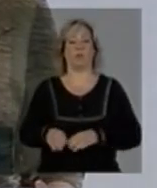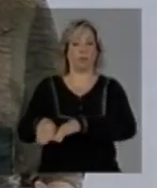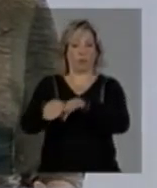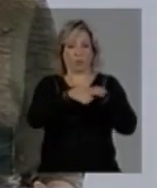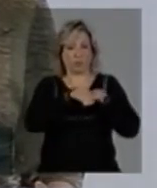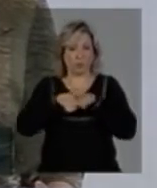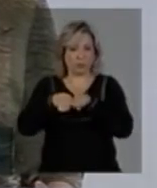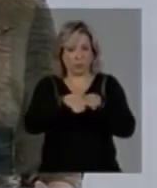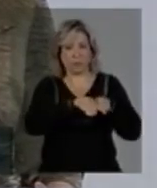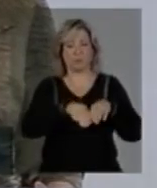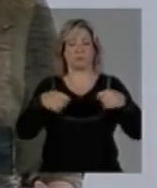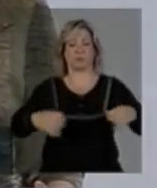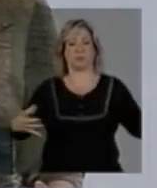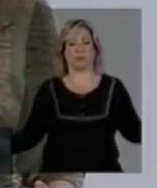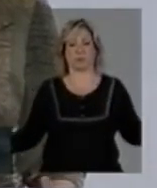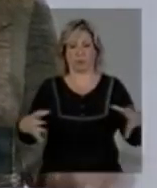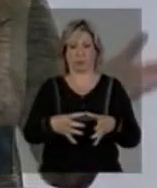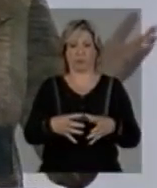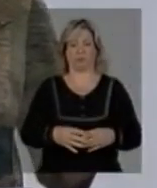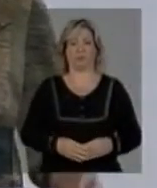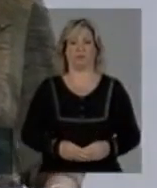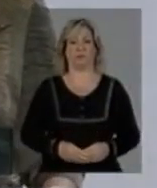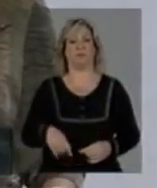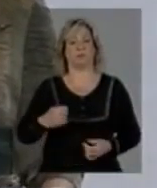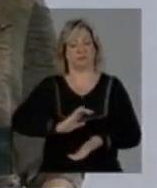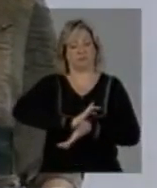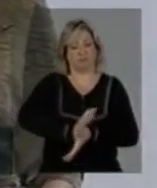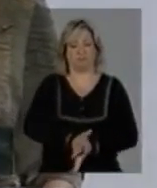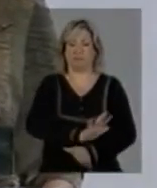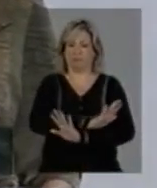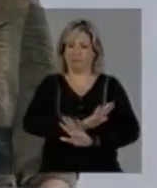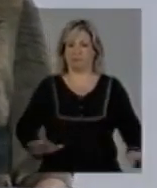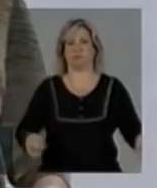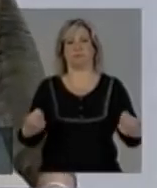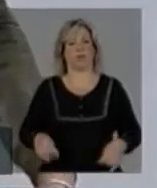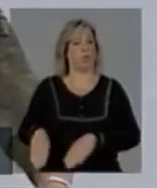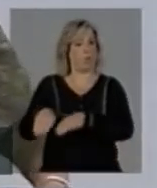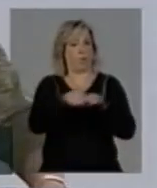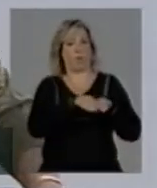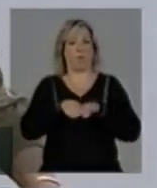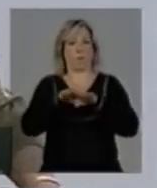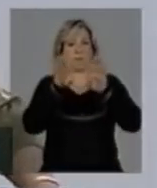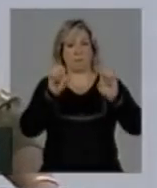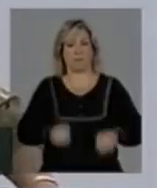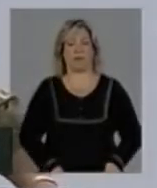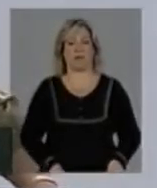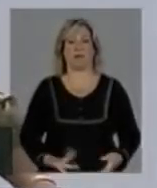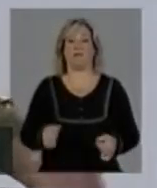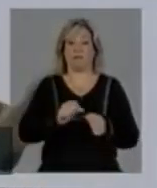que as oportunidades sejam diferentes, que se acumule sobre as pessoas